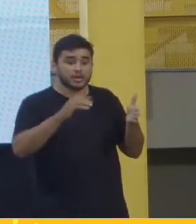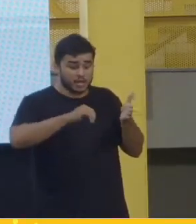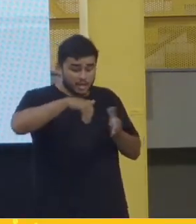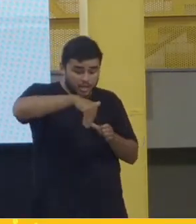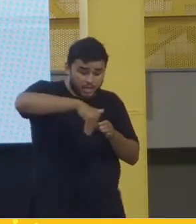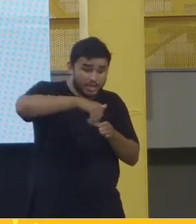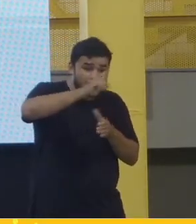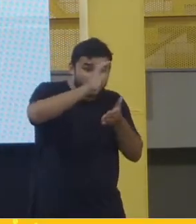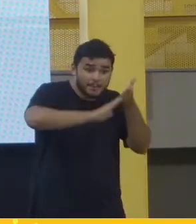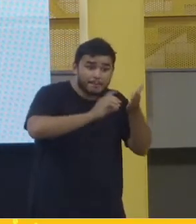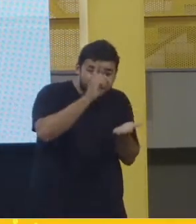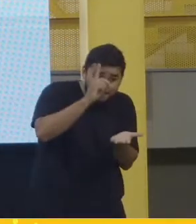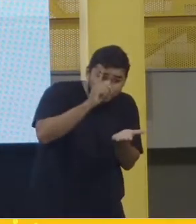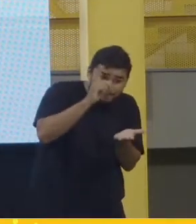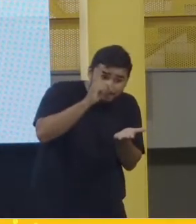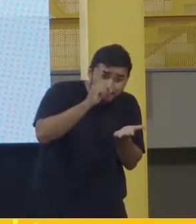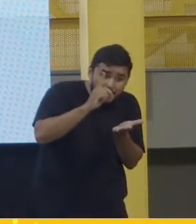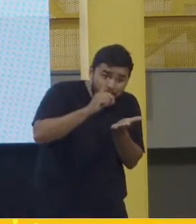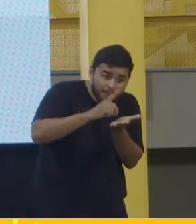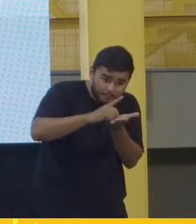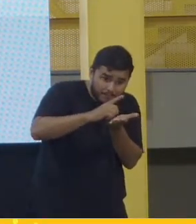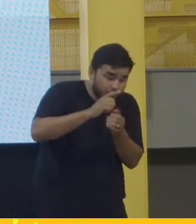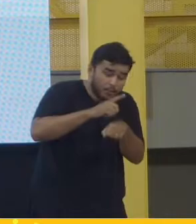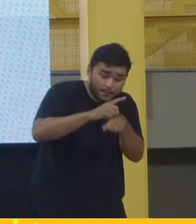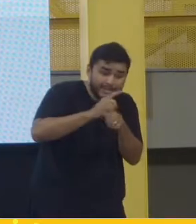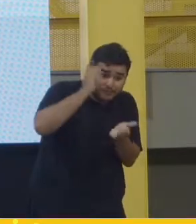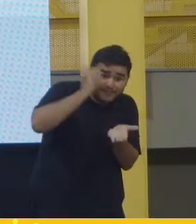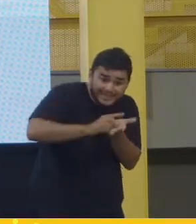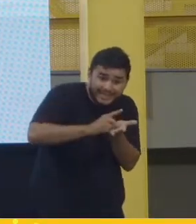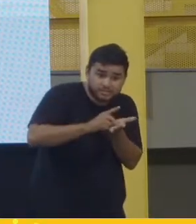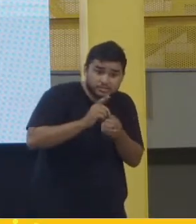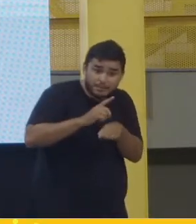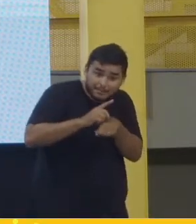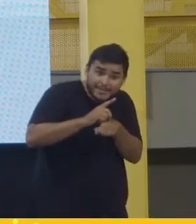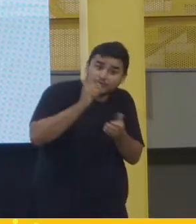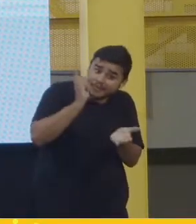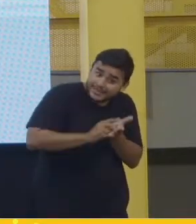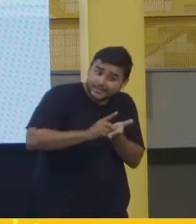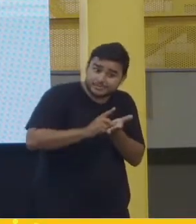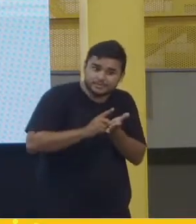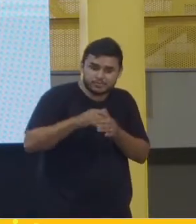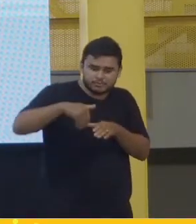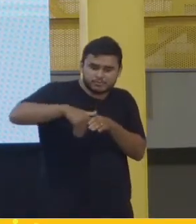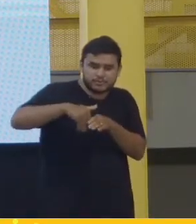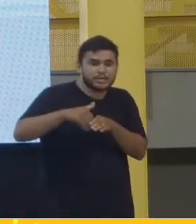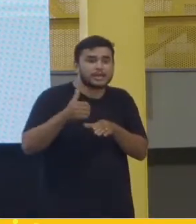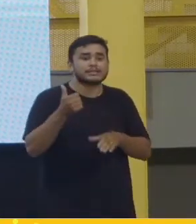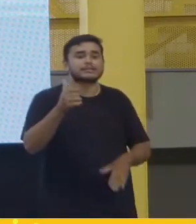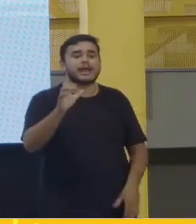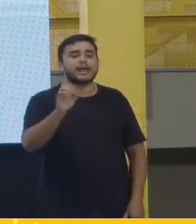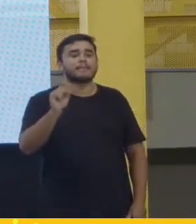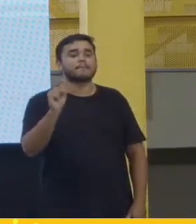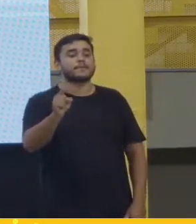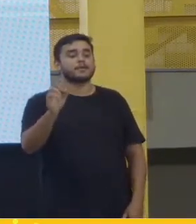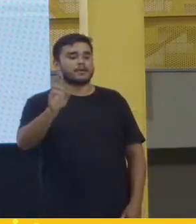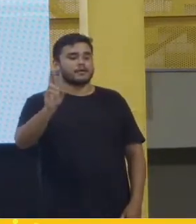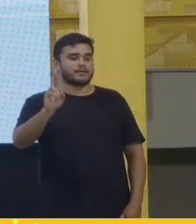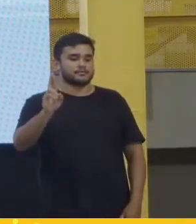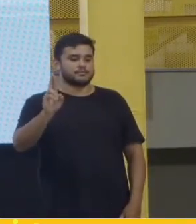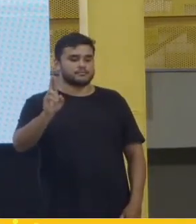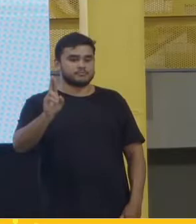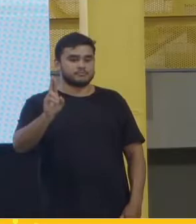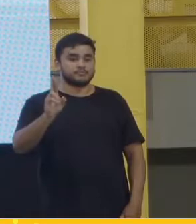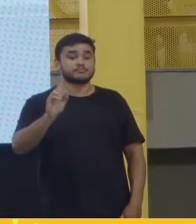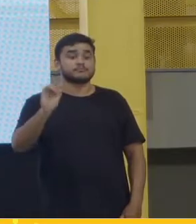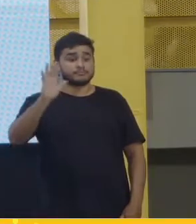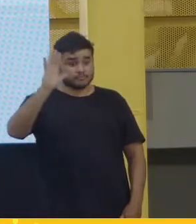tinta, acho que dá 10 mil reais, né? Então deixa para lá, para quê? Ninguém tem esse dinheiro. Mas o que acontece,